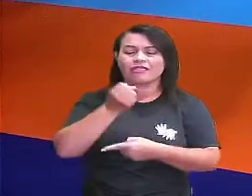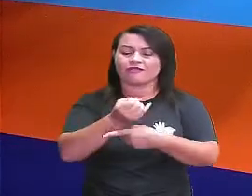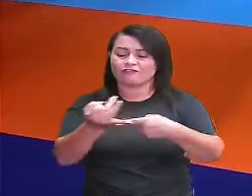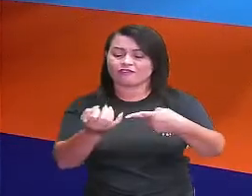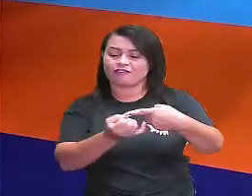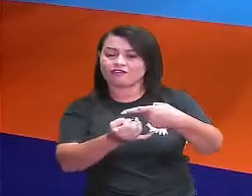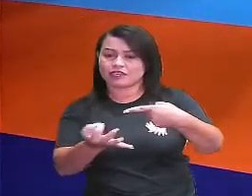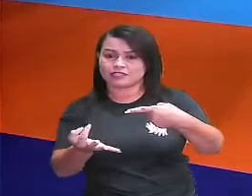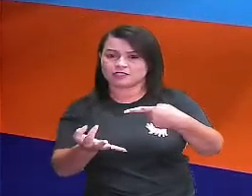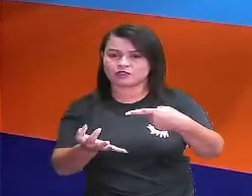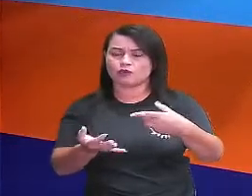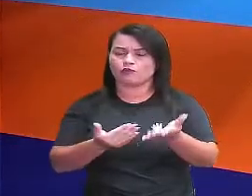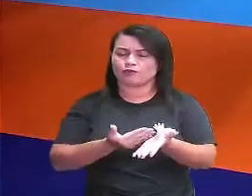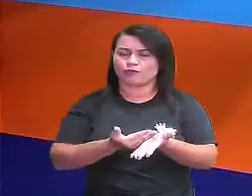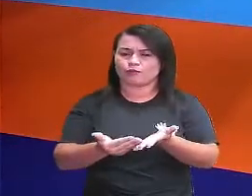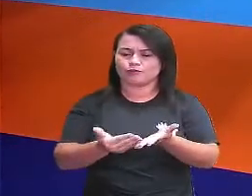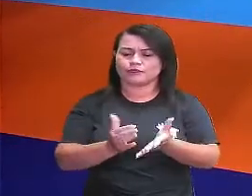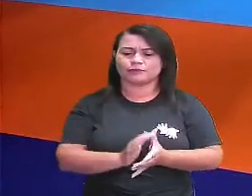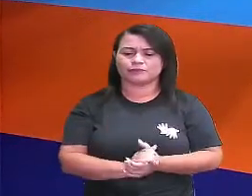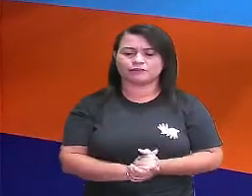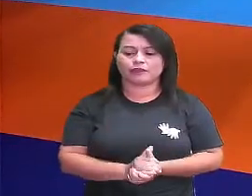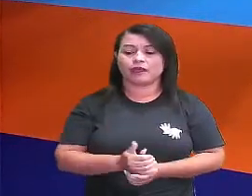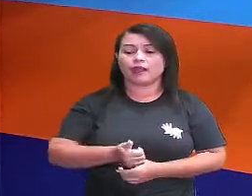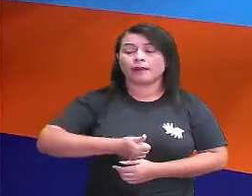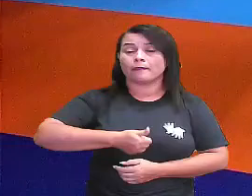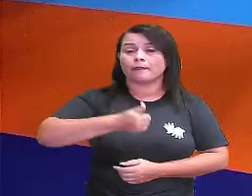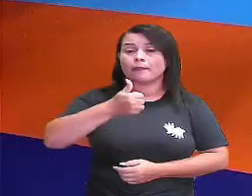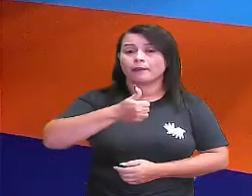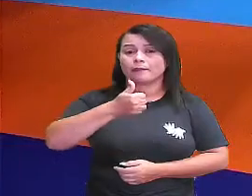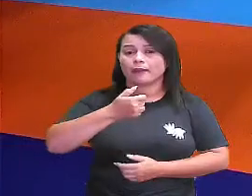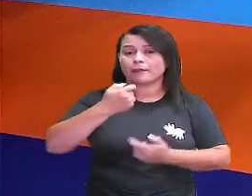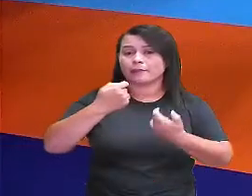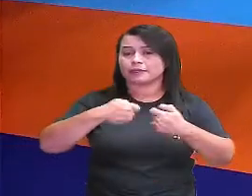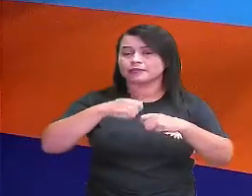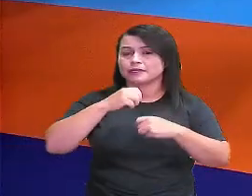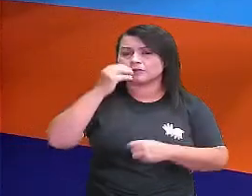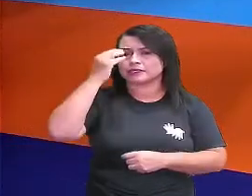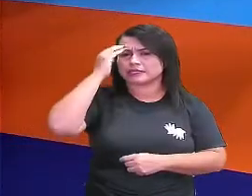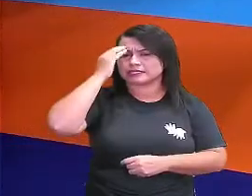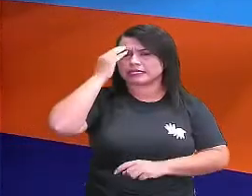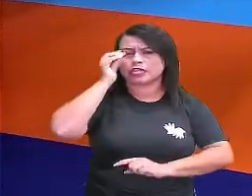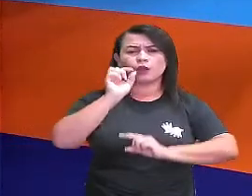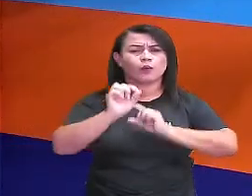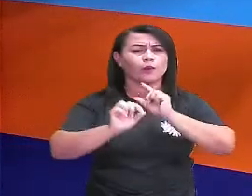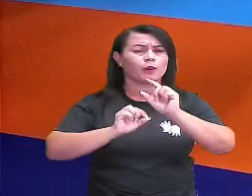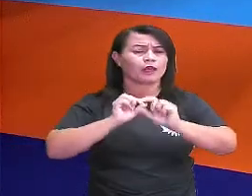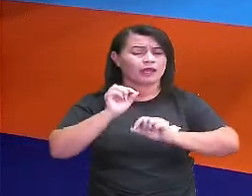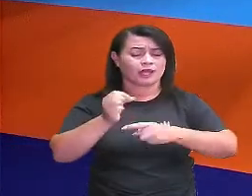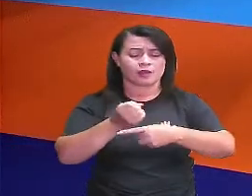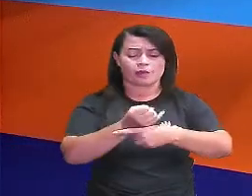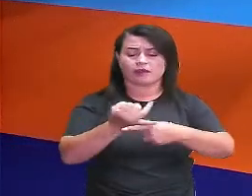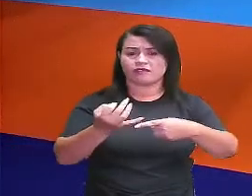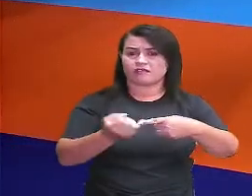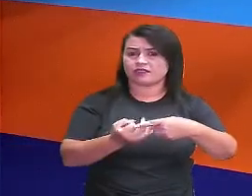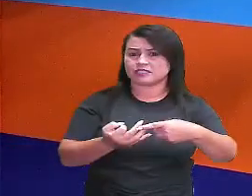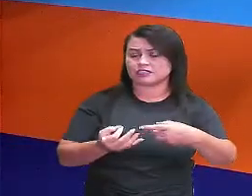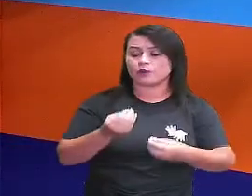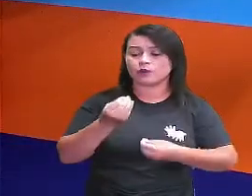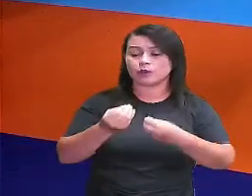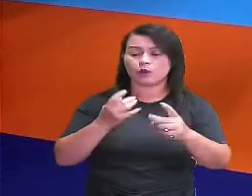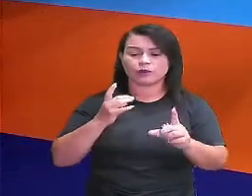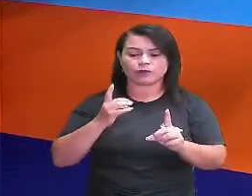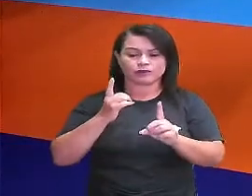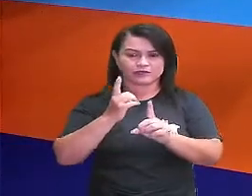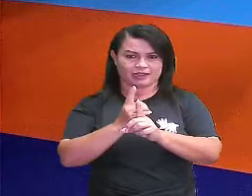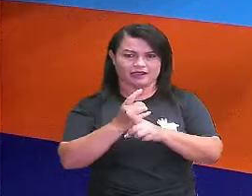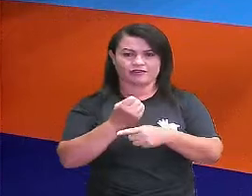fração. Então, vamos começar. Primeiro, a gente precisa entender o que é uma fração e aonde é que a gente pode encontrar